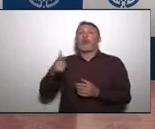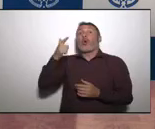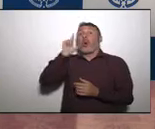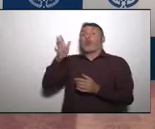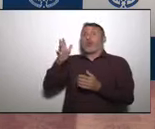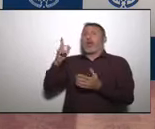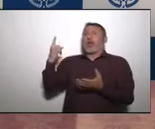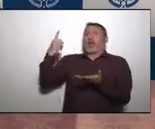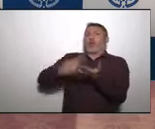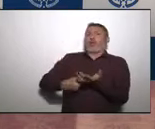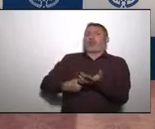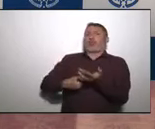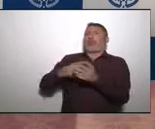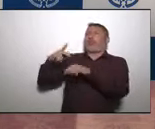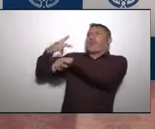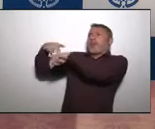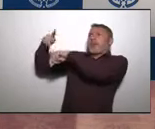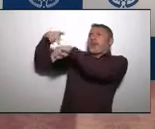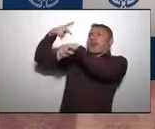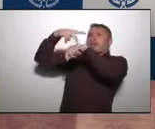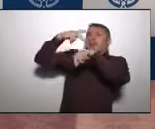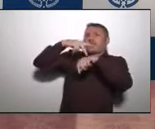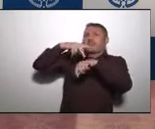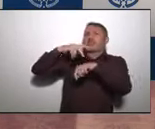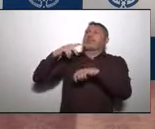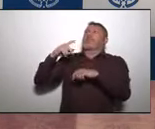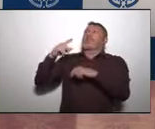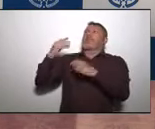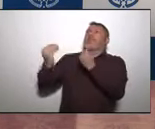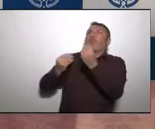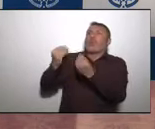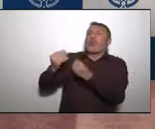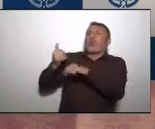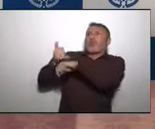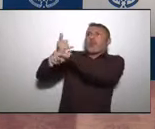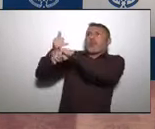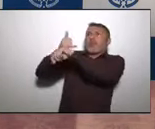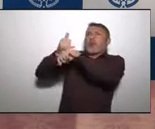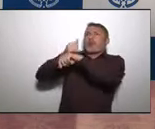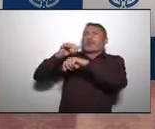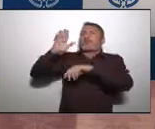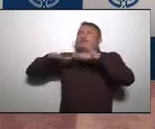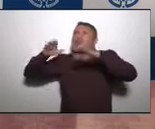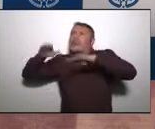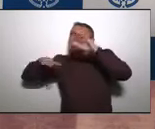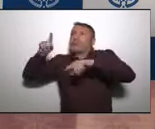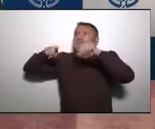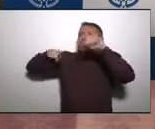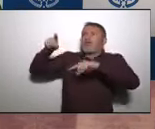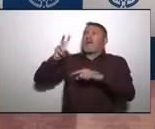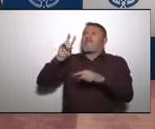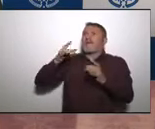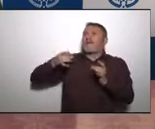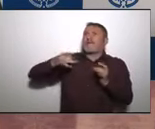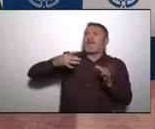produtores de petróleo não repercutiu tanto assim no preço do petróleo. Foi feito um acordo de redução